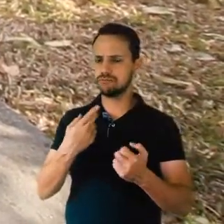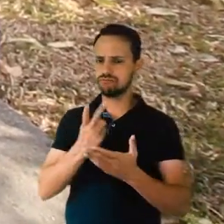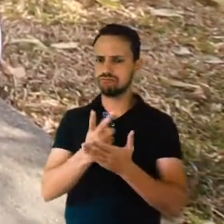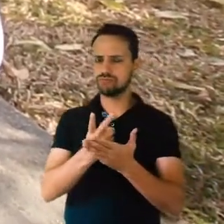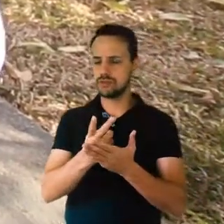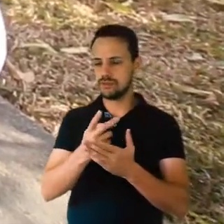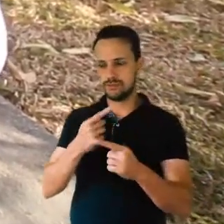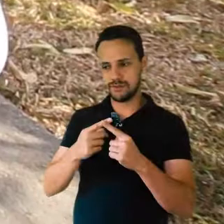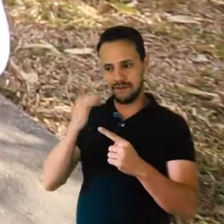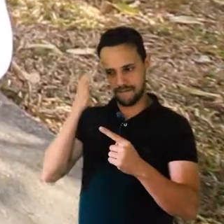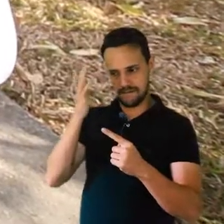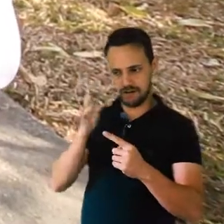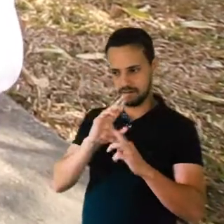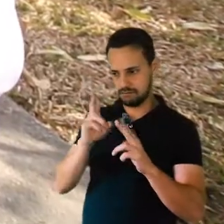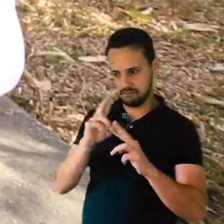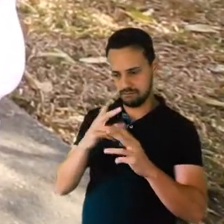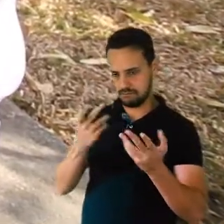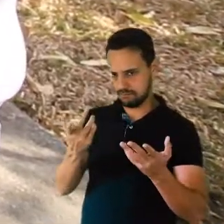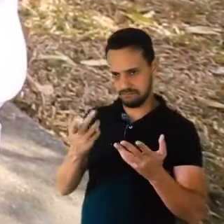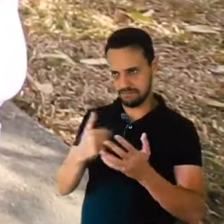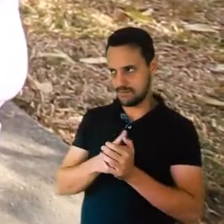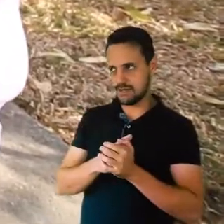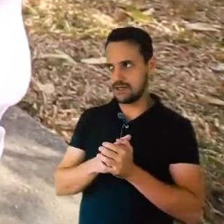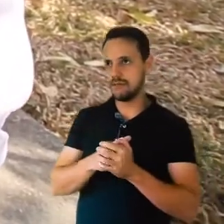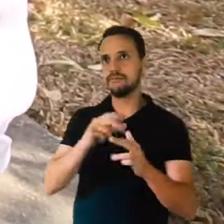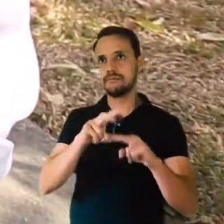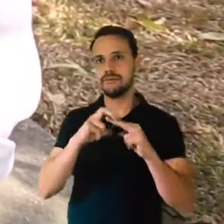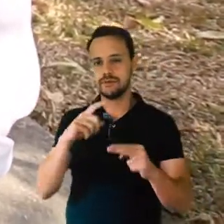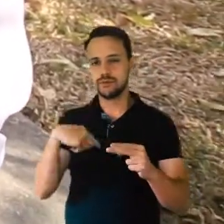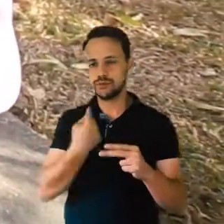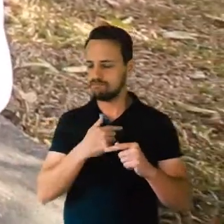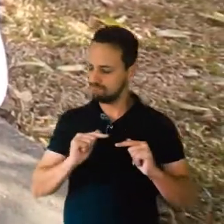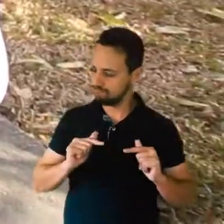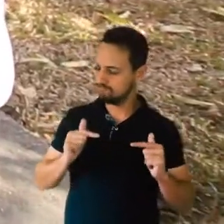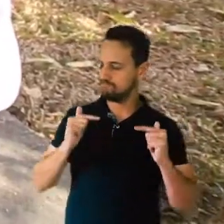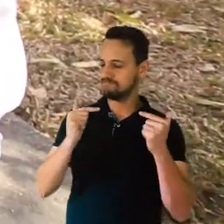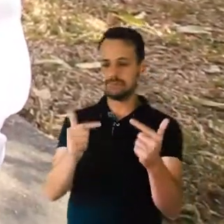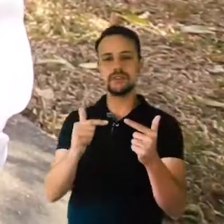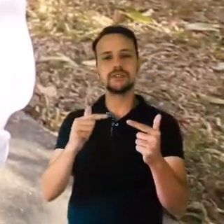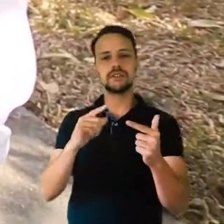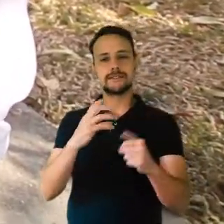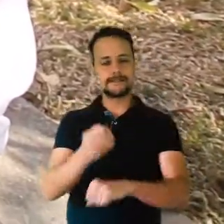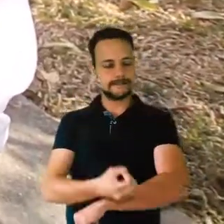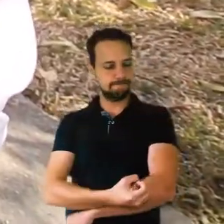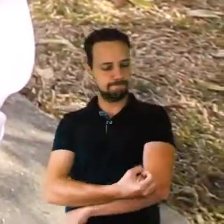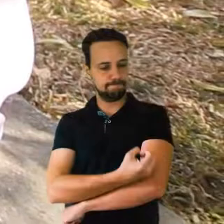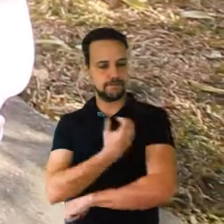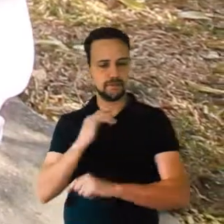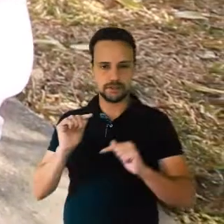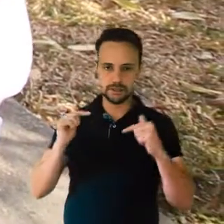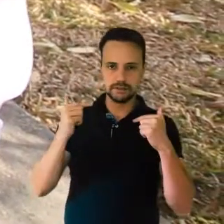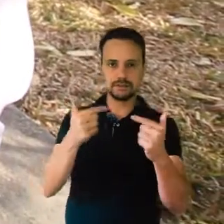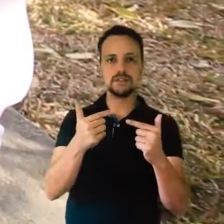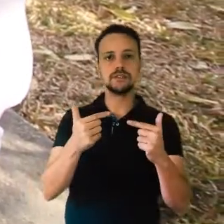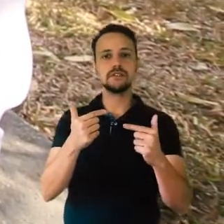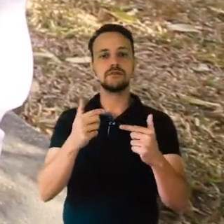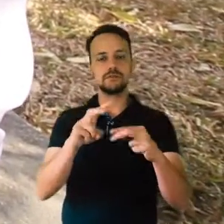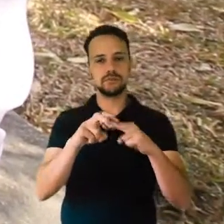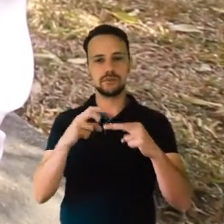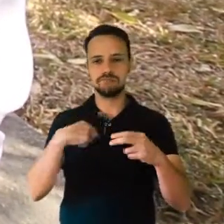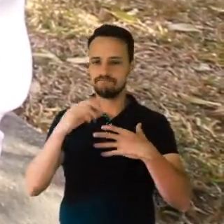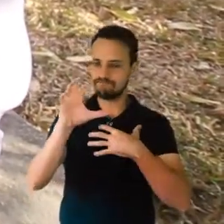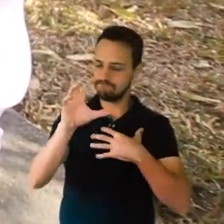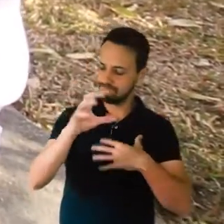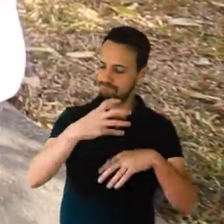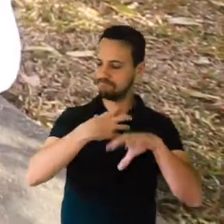e continua encarando? Porque não é fácil, né? Isso não, que a gente, como eu falei, a gente tem que se entregar, tem que colocar muita emoção, né?